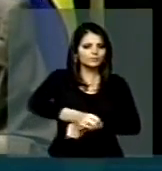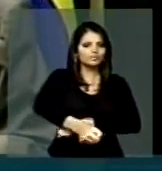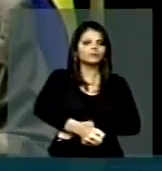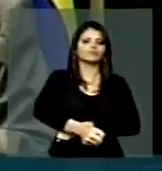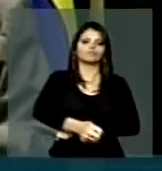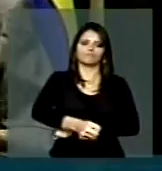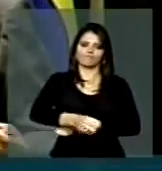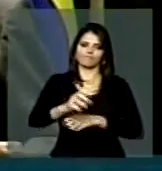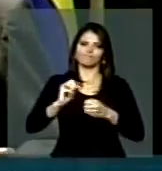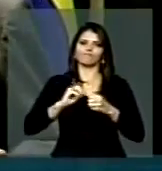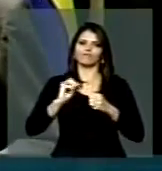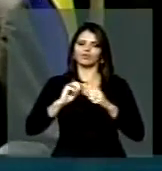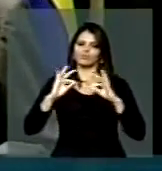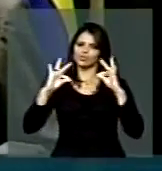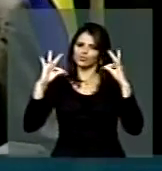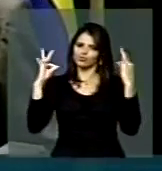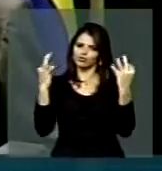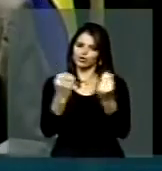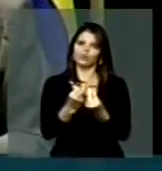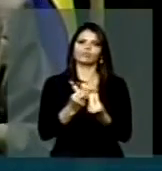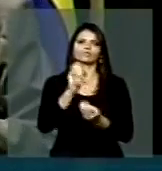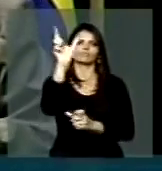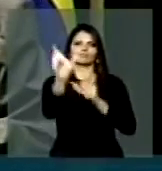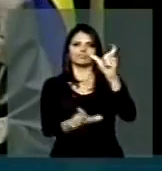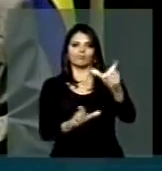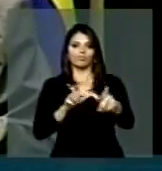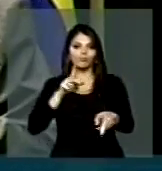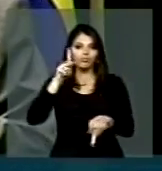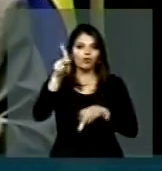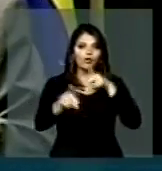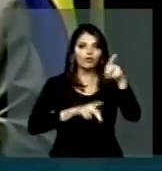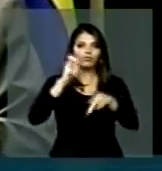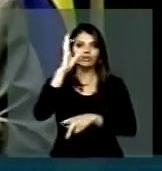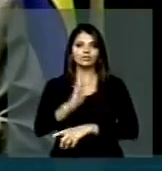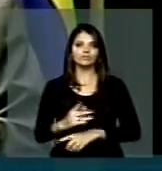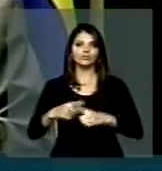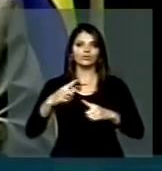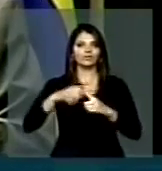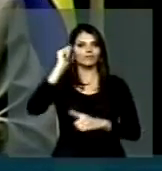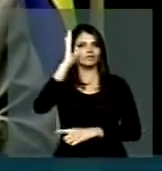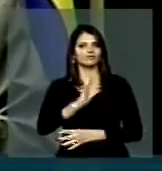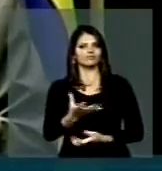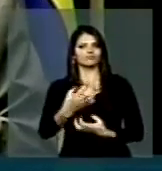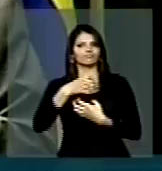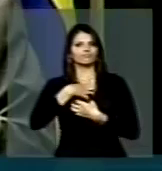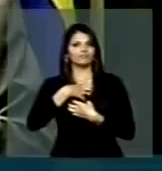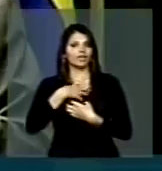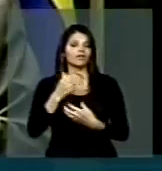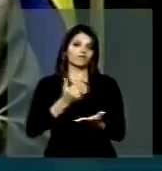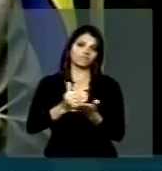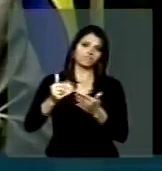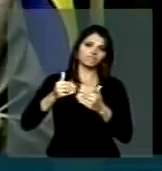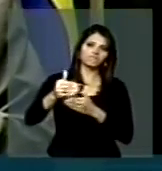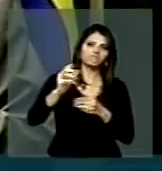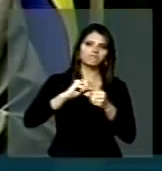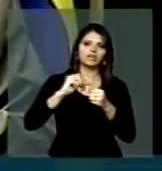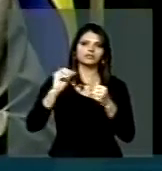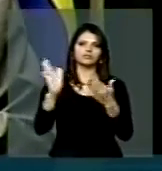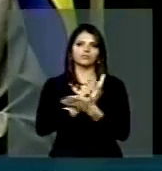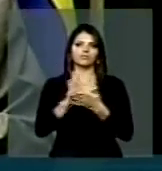feito. Foi feito por todos os brasileiros, porque o país sentiu que dali por diante ou se faria alguma coisa